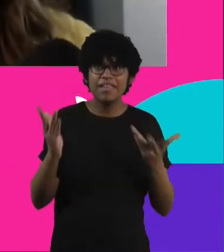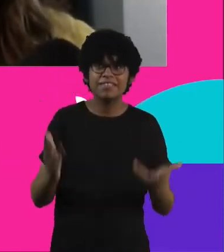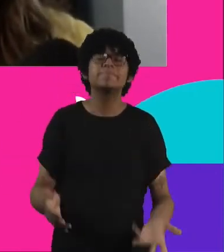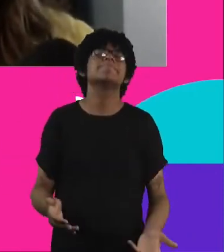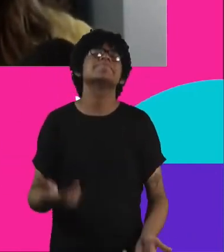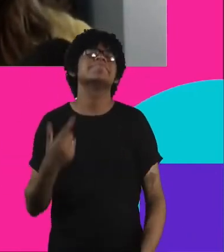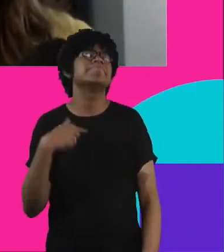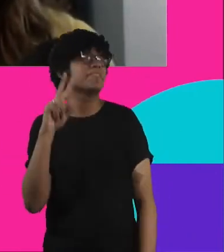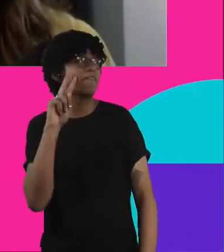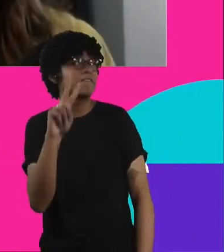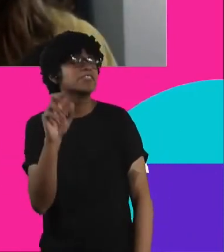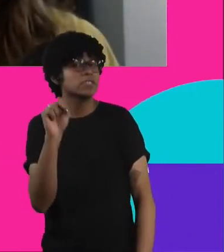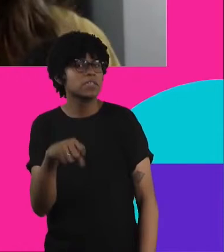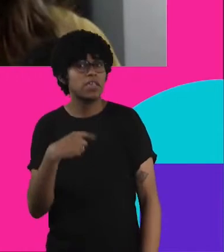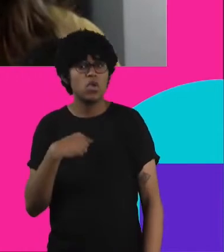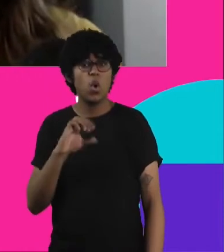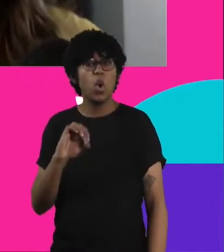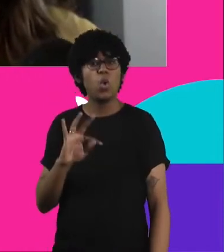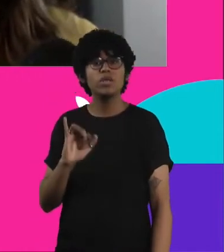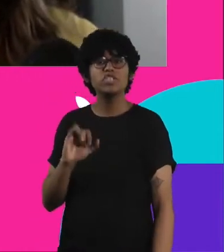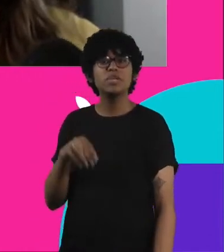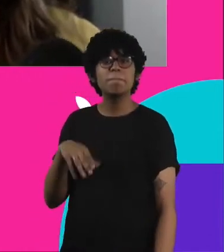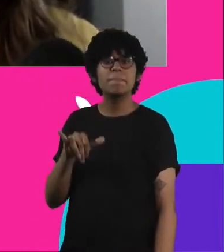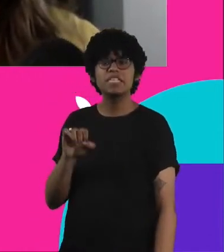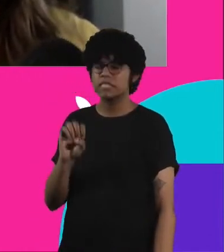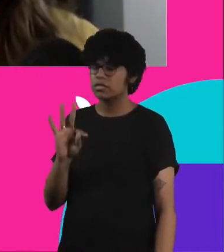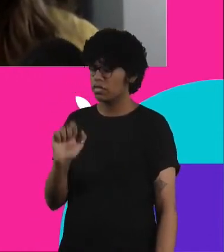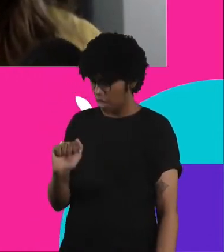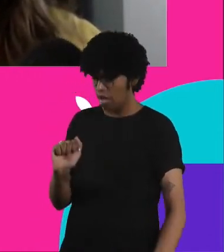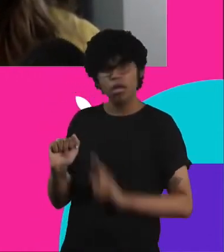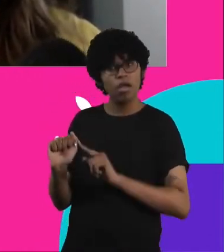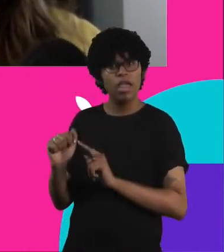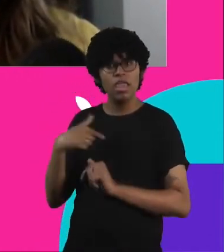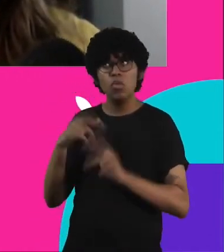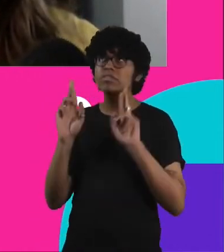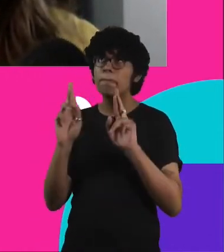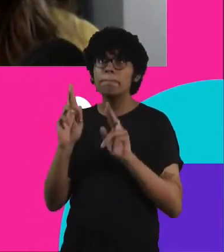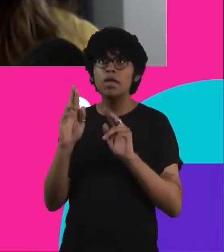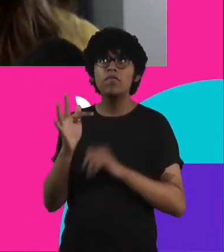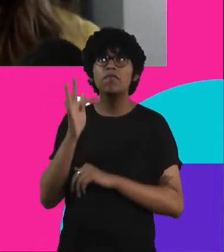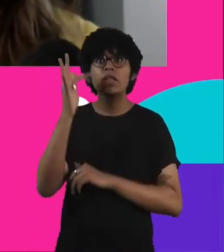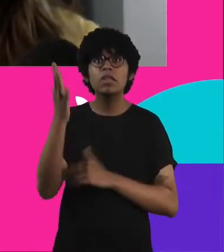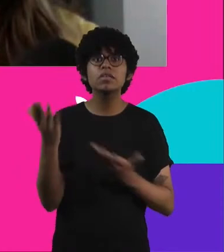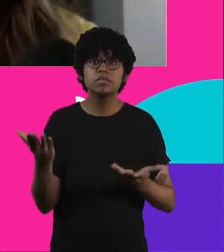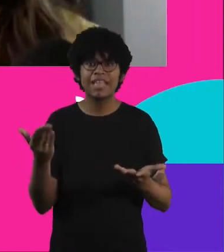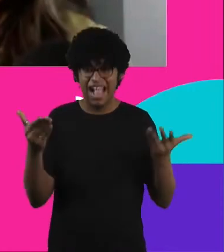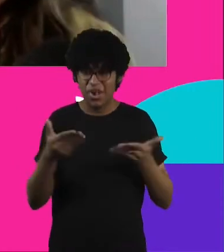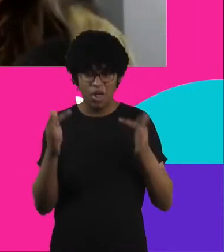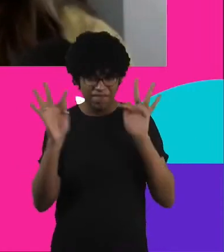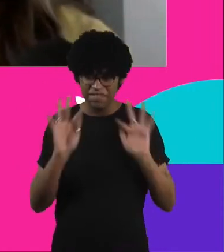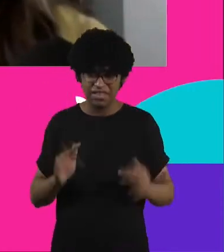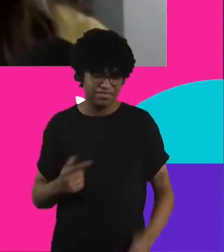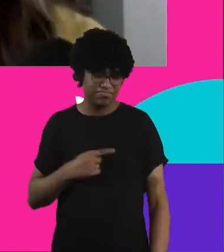que sim. Eu sou uma otimista. A professora Ana Flauzina gosta de dizer que o pessimismo é para tempos felizes. A gente não está em tempos para